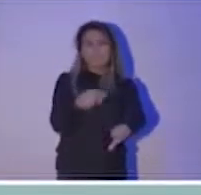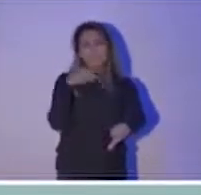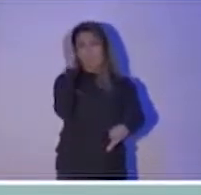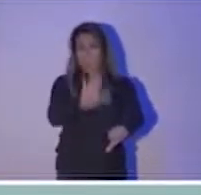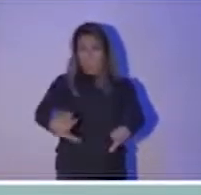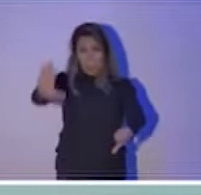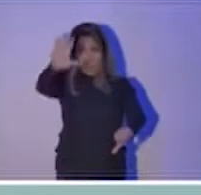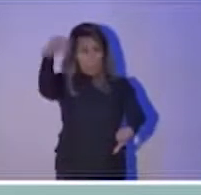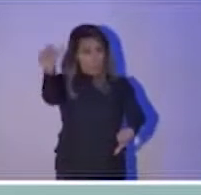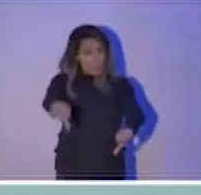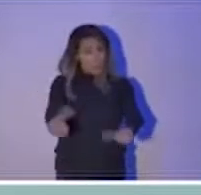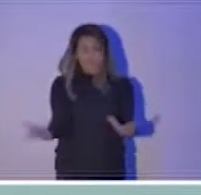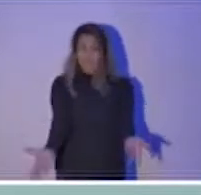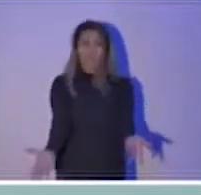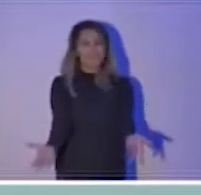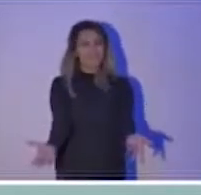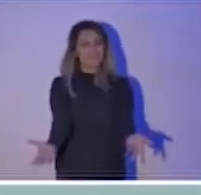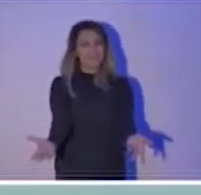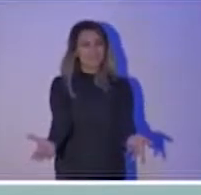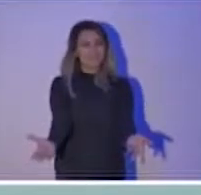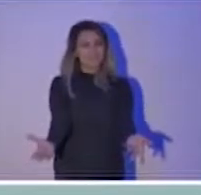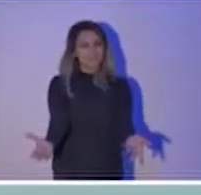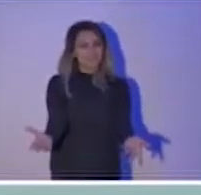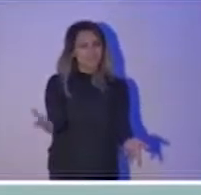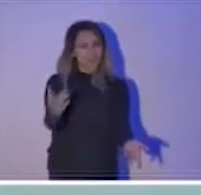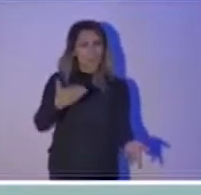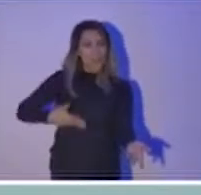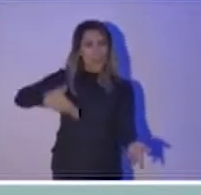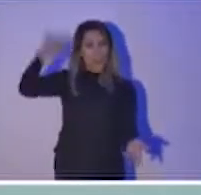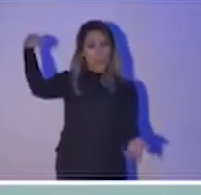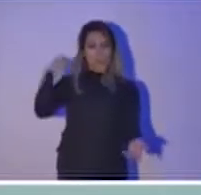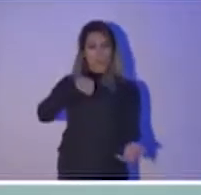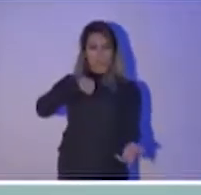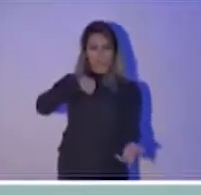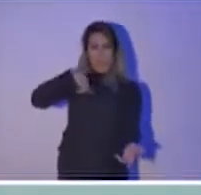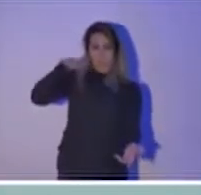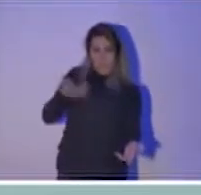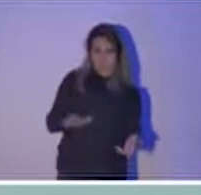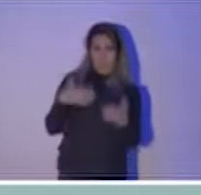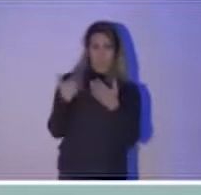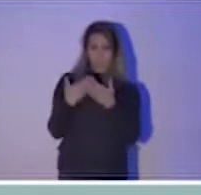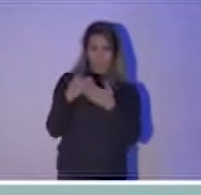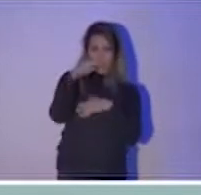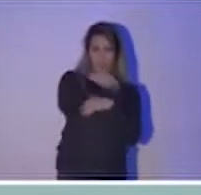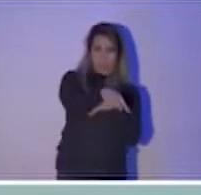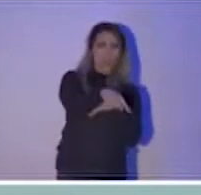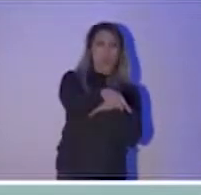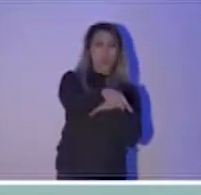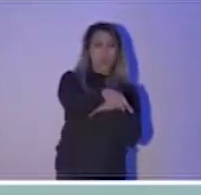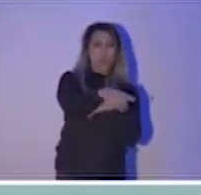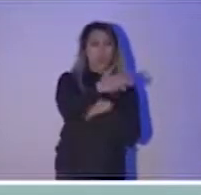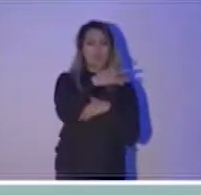lá naquela escola, eu ouço que nós somos um país do futuro. Eu, de verdade, não aguento mais ouvir